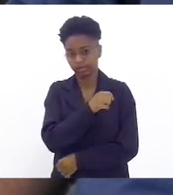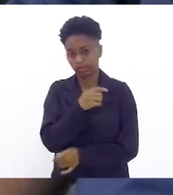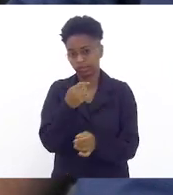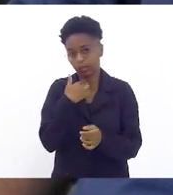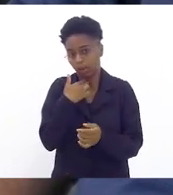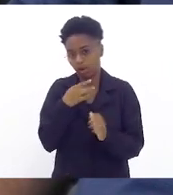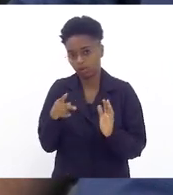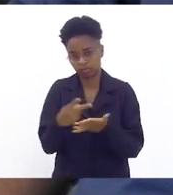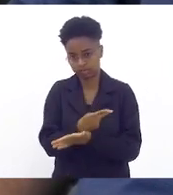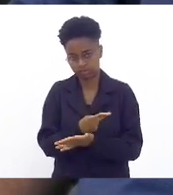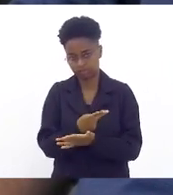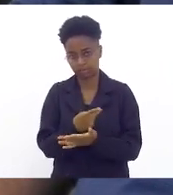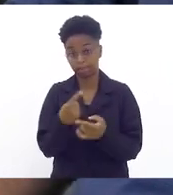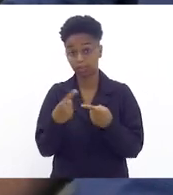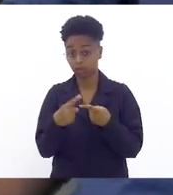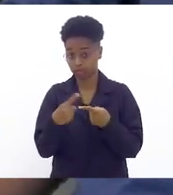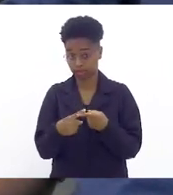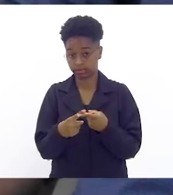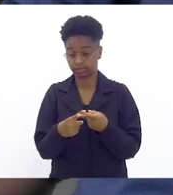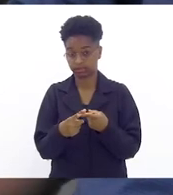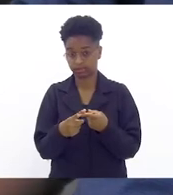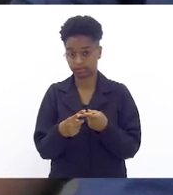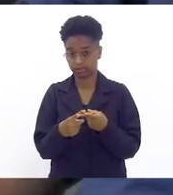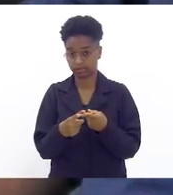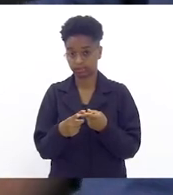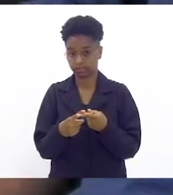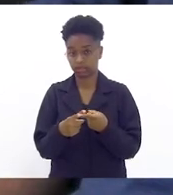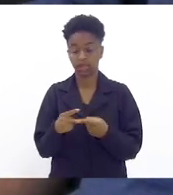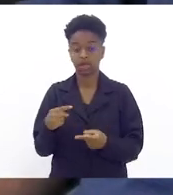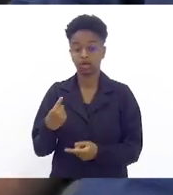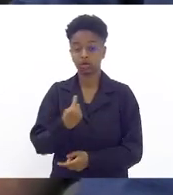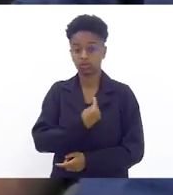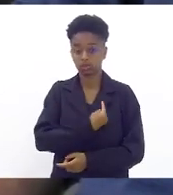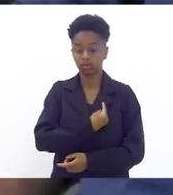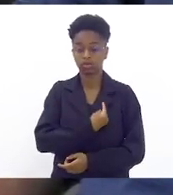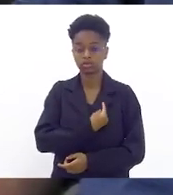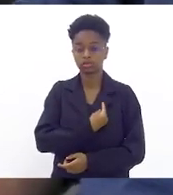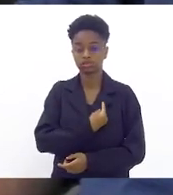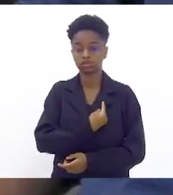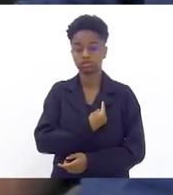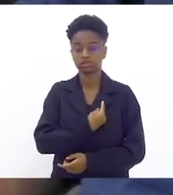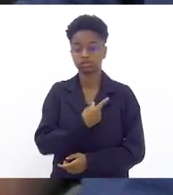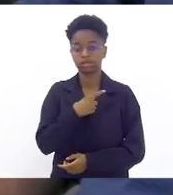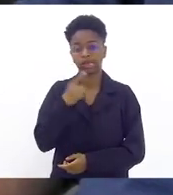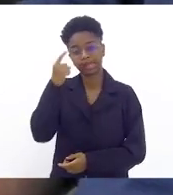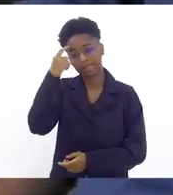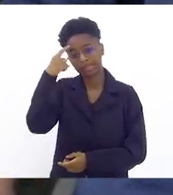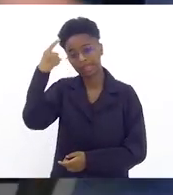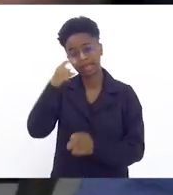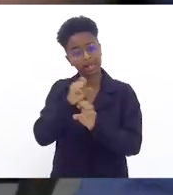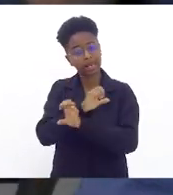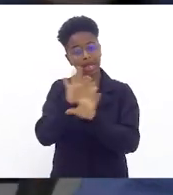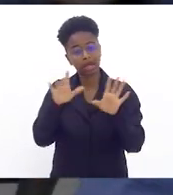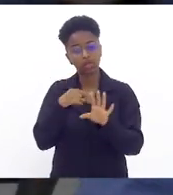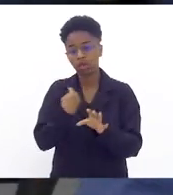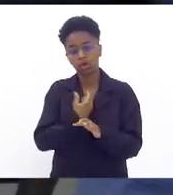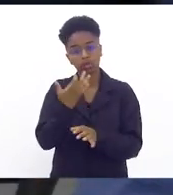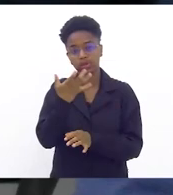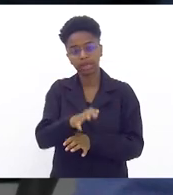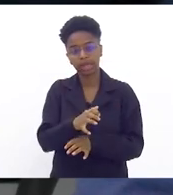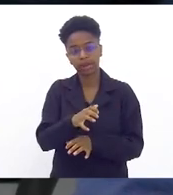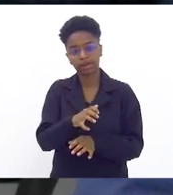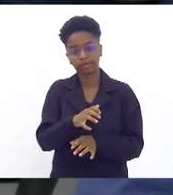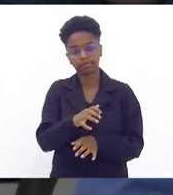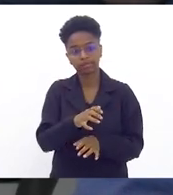aconteça porque a gente tem uma uma ideia muito clara de que a gente não quer desocupar A